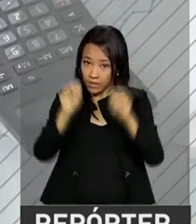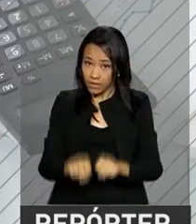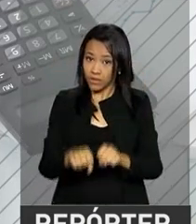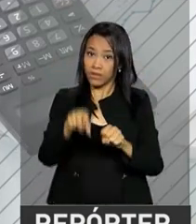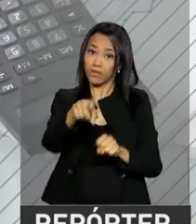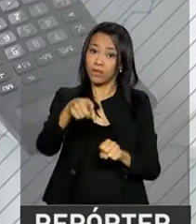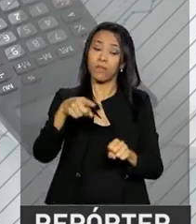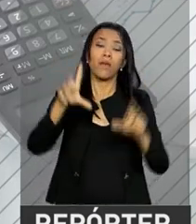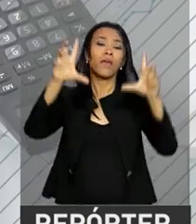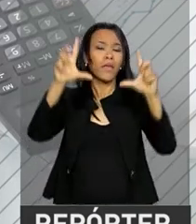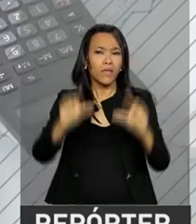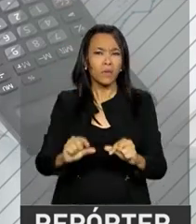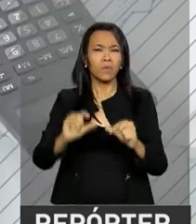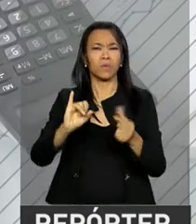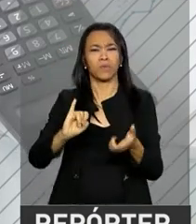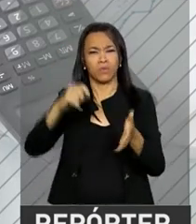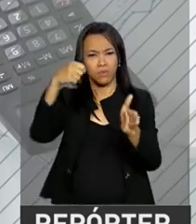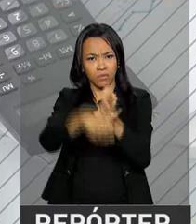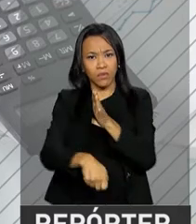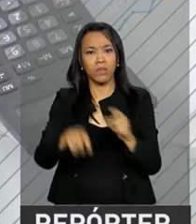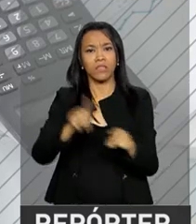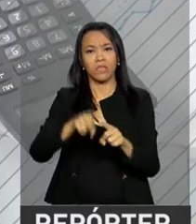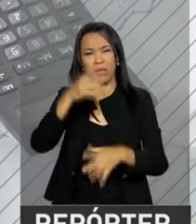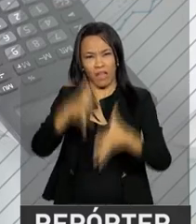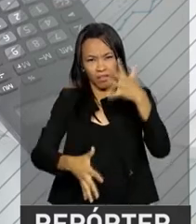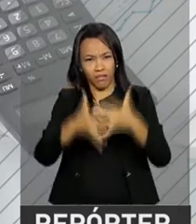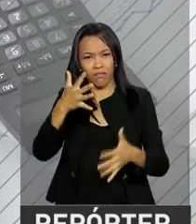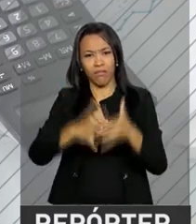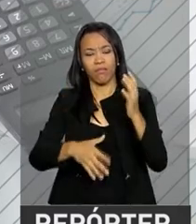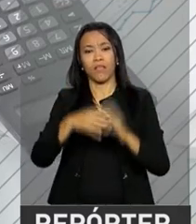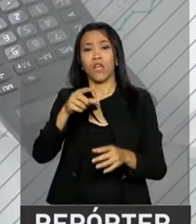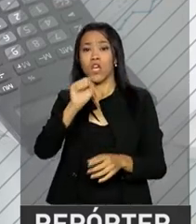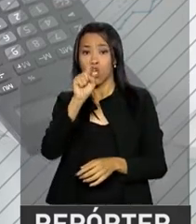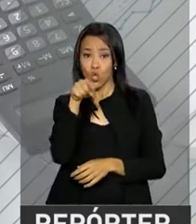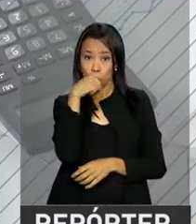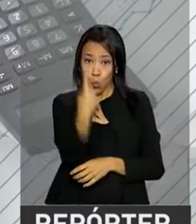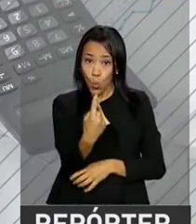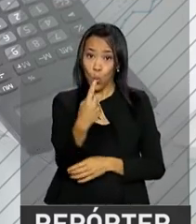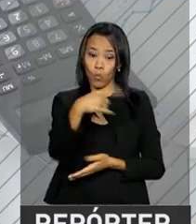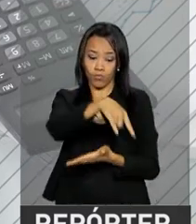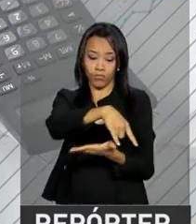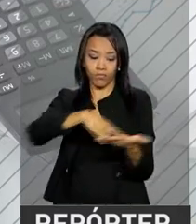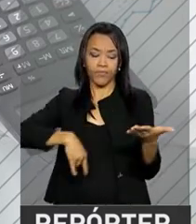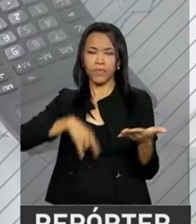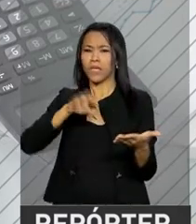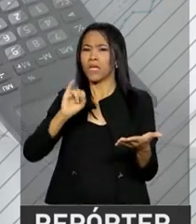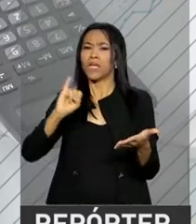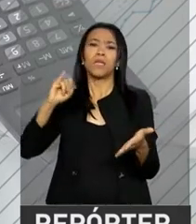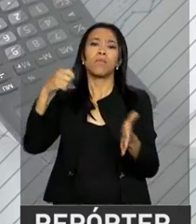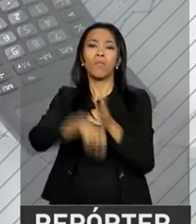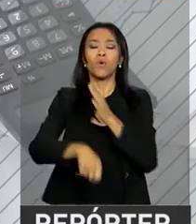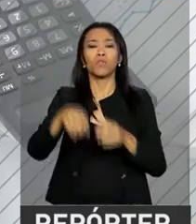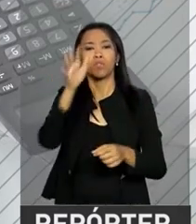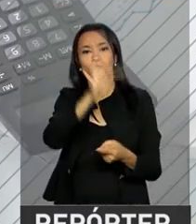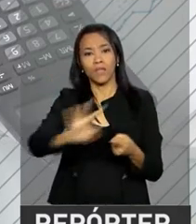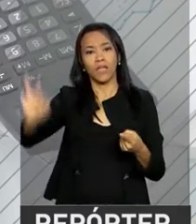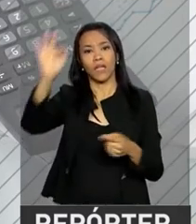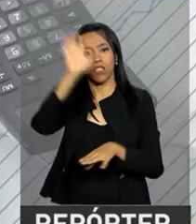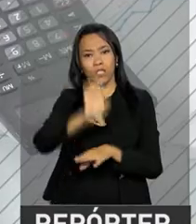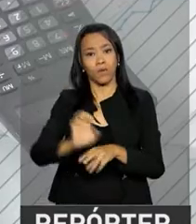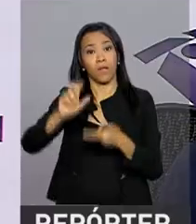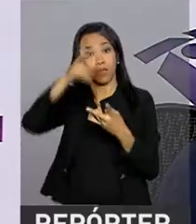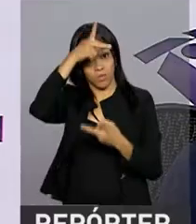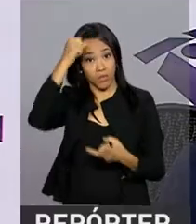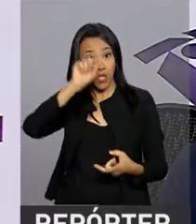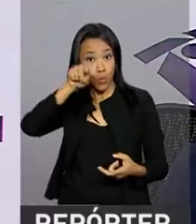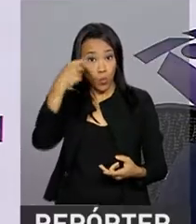ea burocracia em um único boleto são cobrados os impostos federais estaduais e municipais